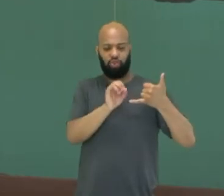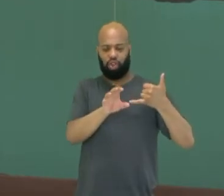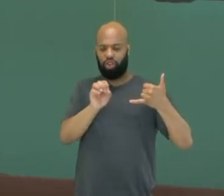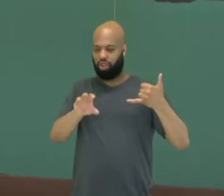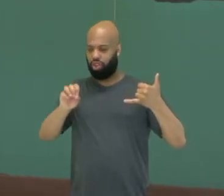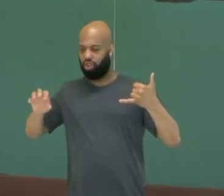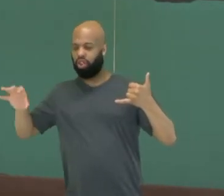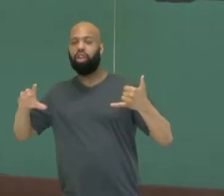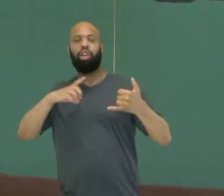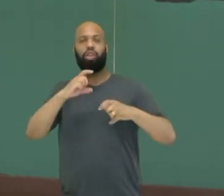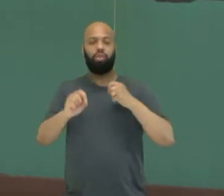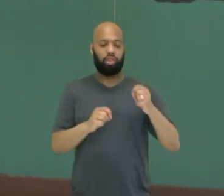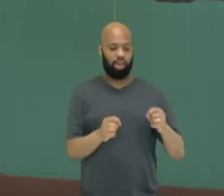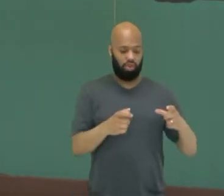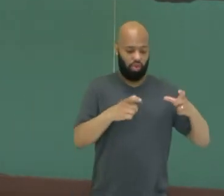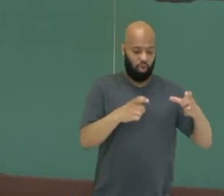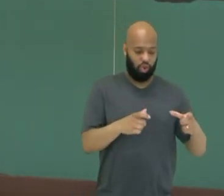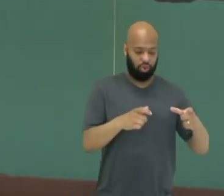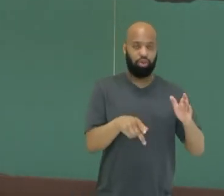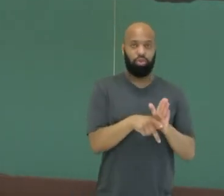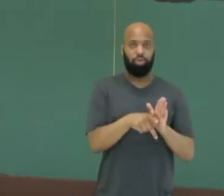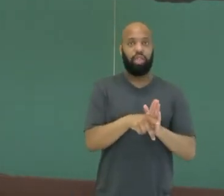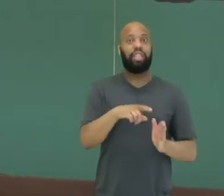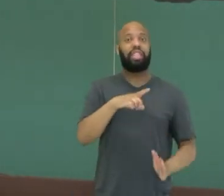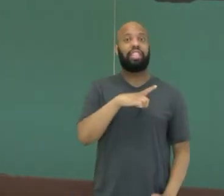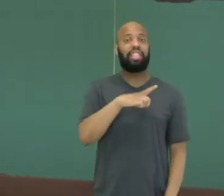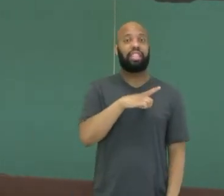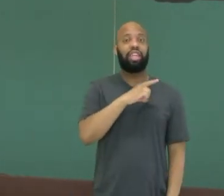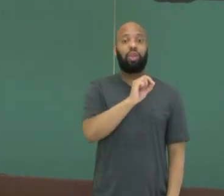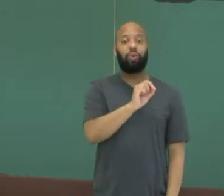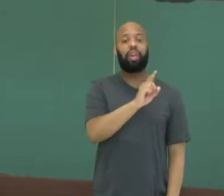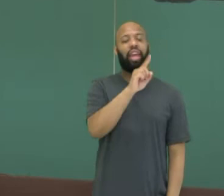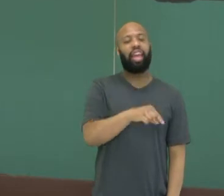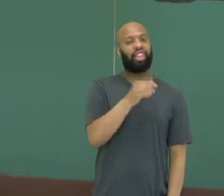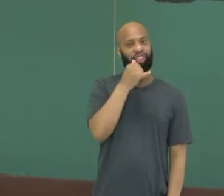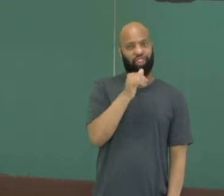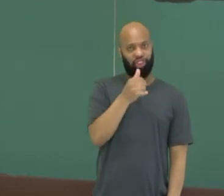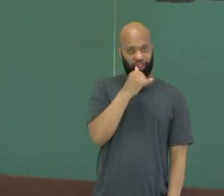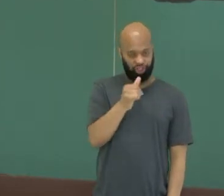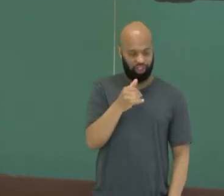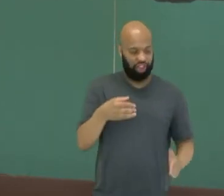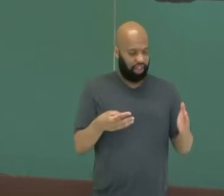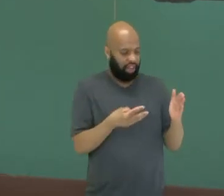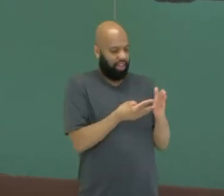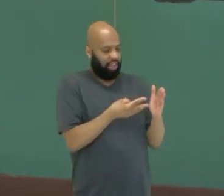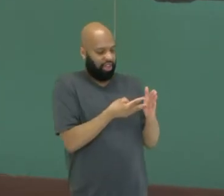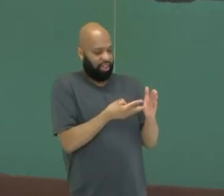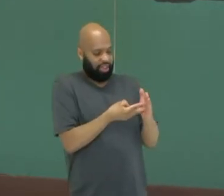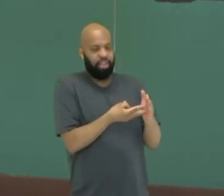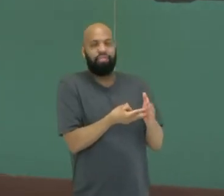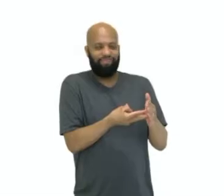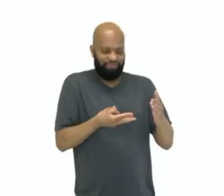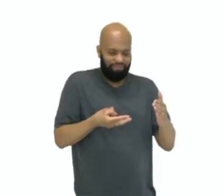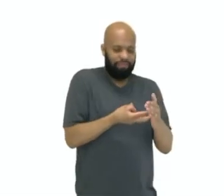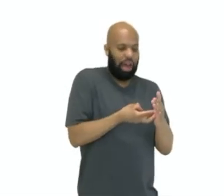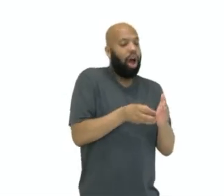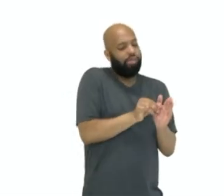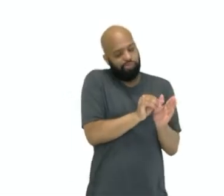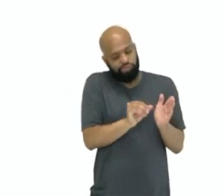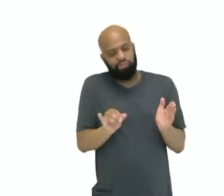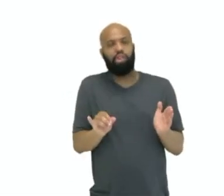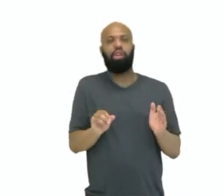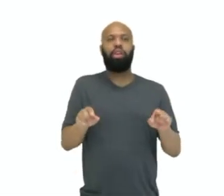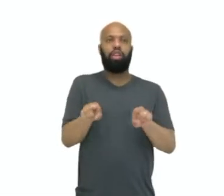Nós ligamos na tomada. Ok, a primeira parte para o funcionamento. O segundo elemento de um circuito